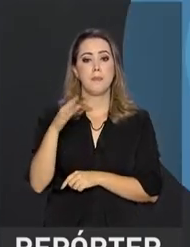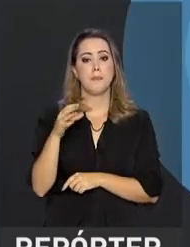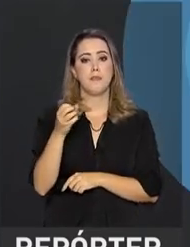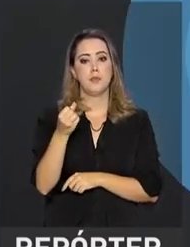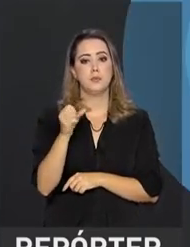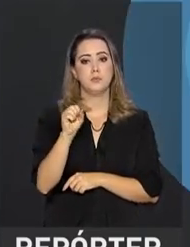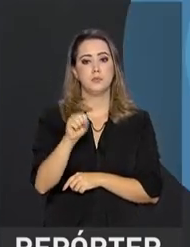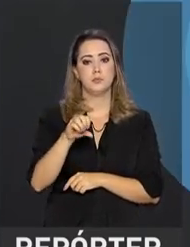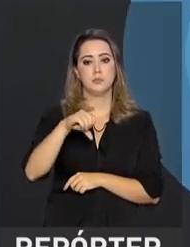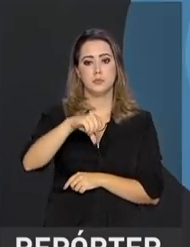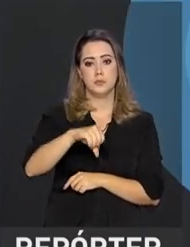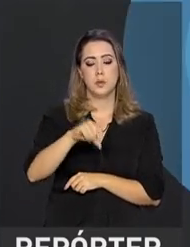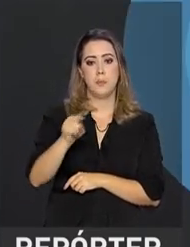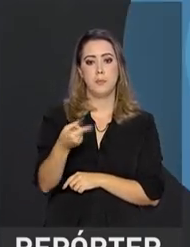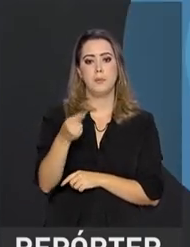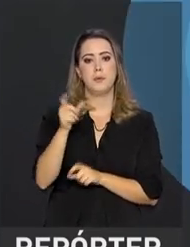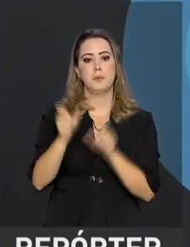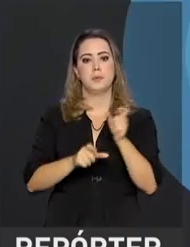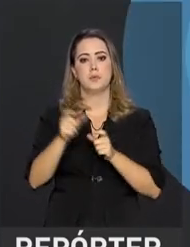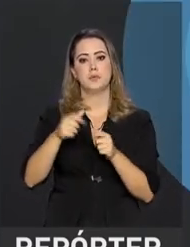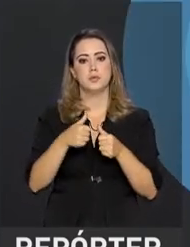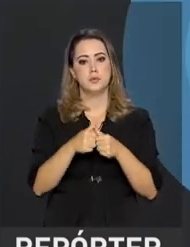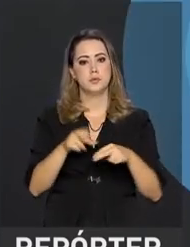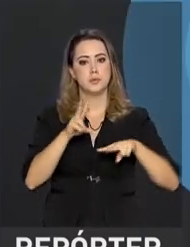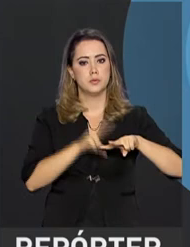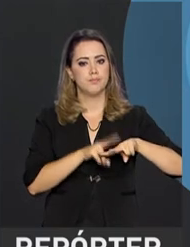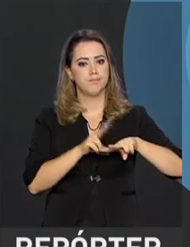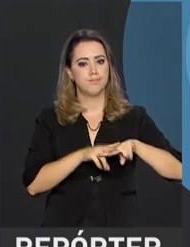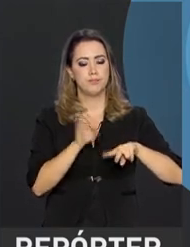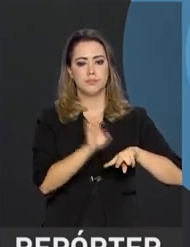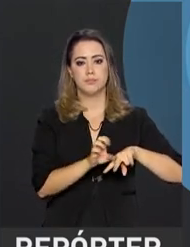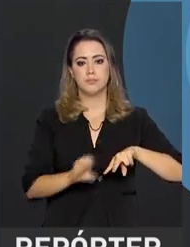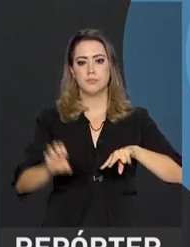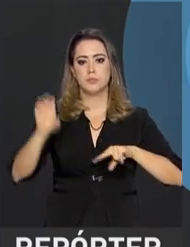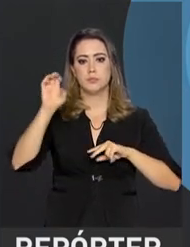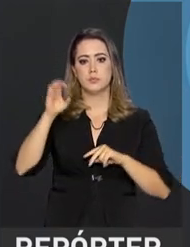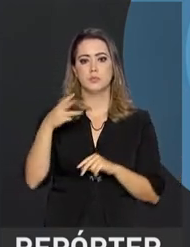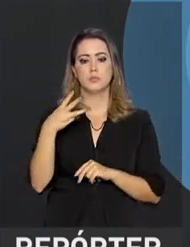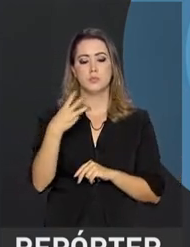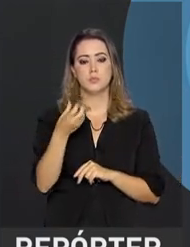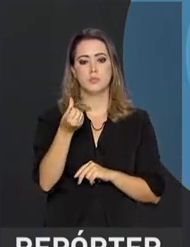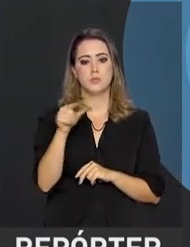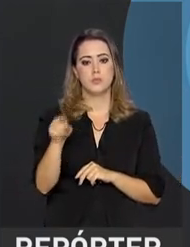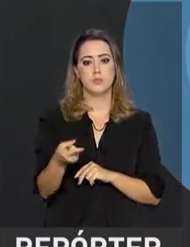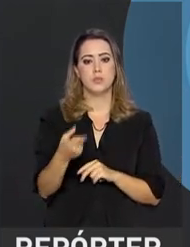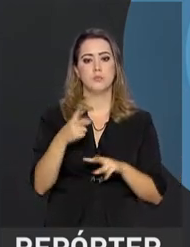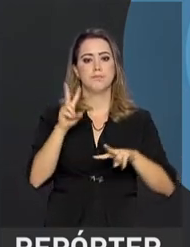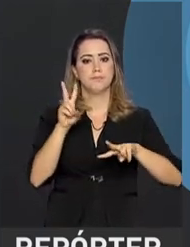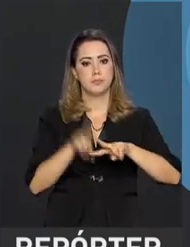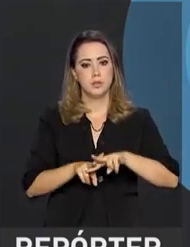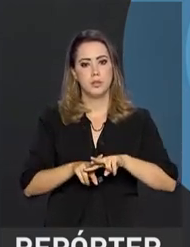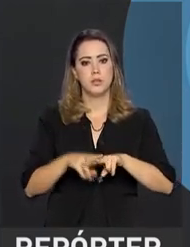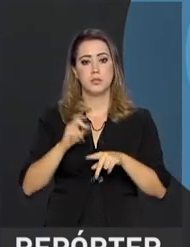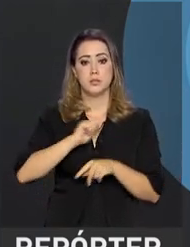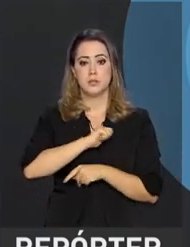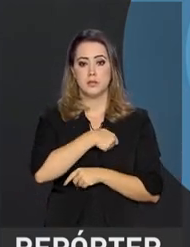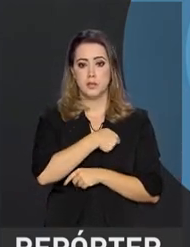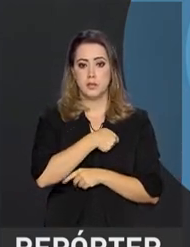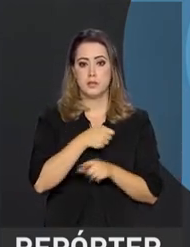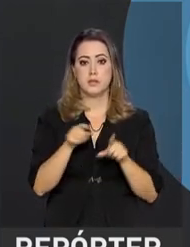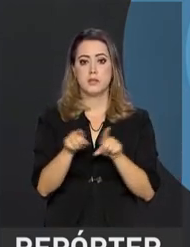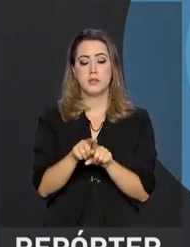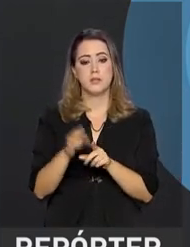mil presos estão no sistema penitenciário dos estados, 36 mil nas carceragens de delegacias